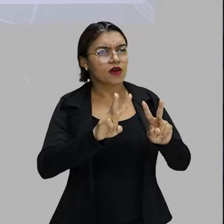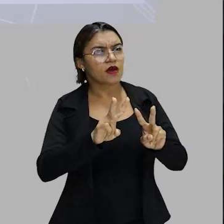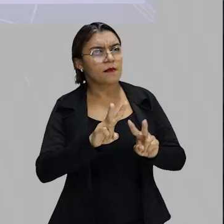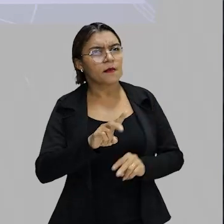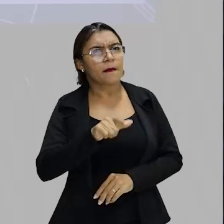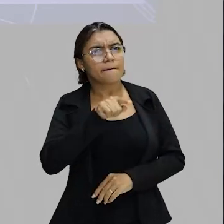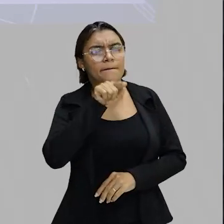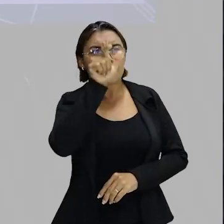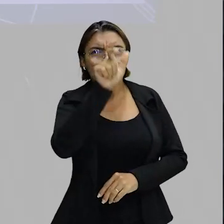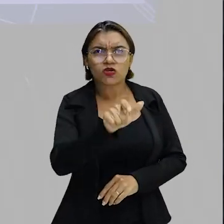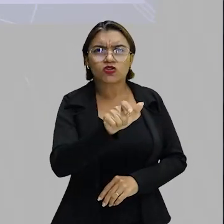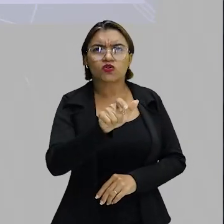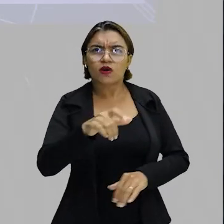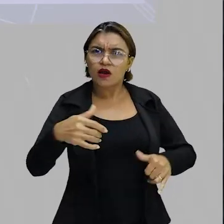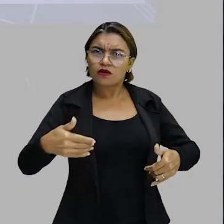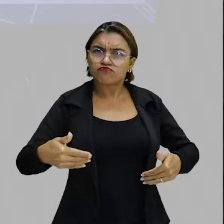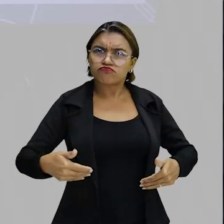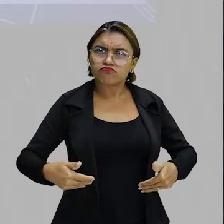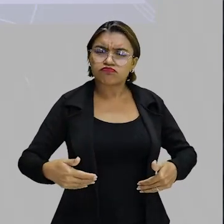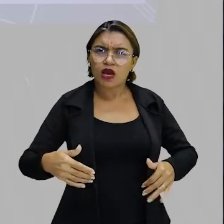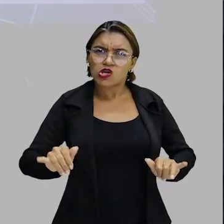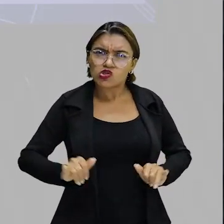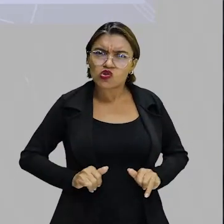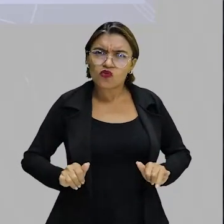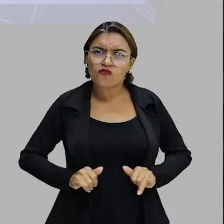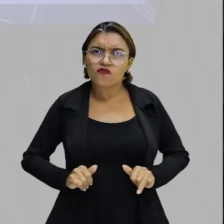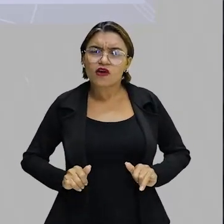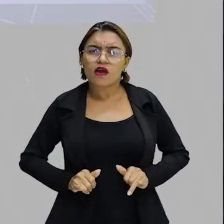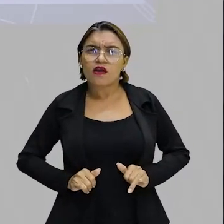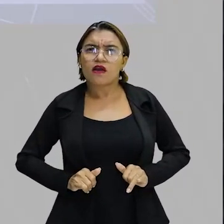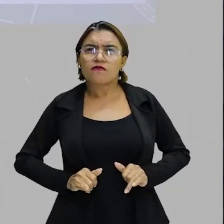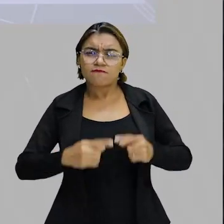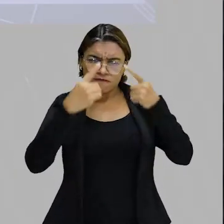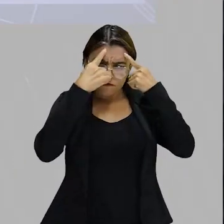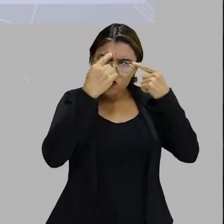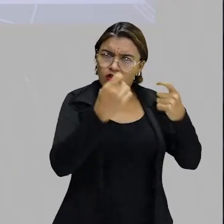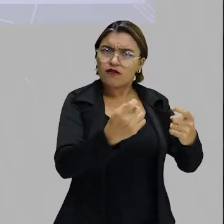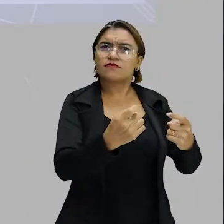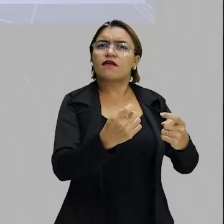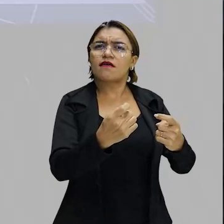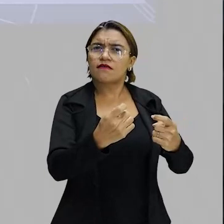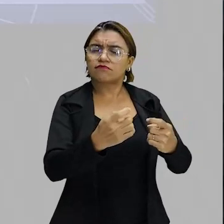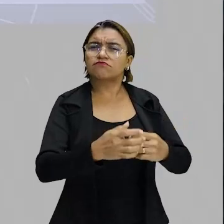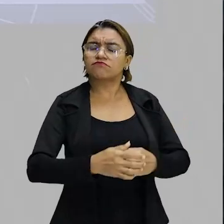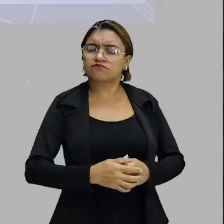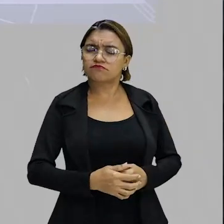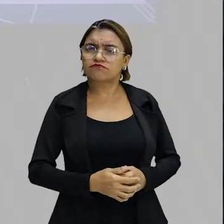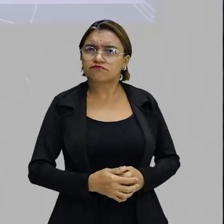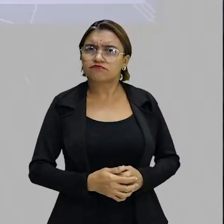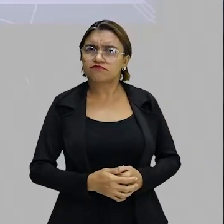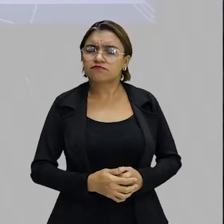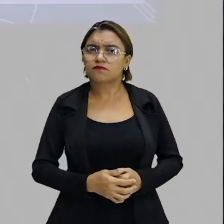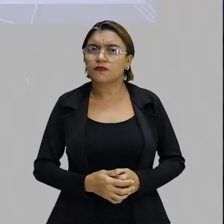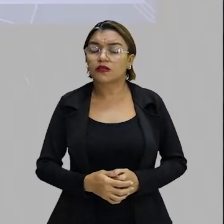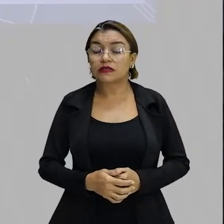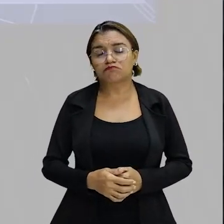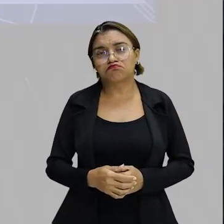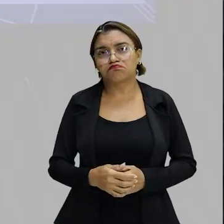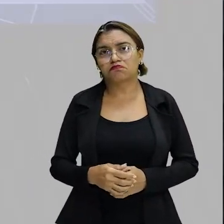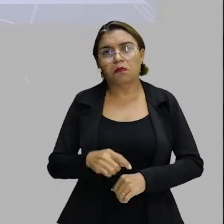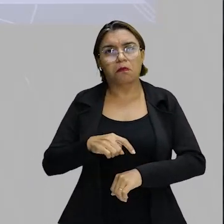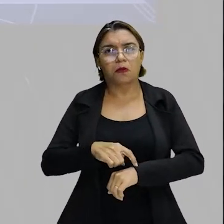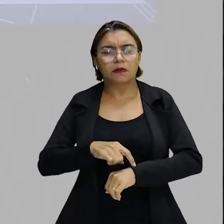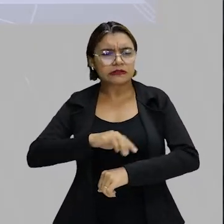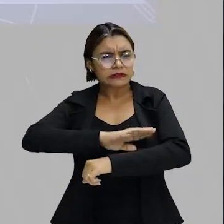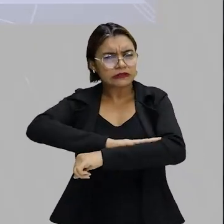ser violentado verbalmente, né? Porque a violência não é só física, ela pode ser psicológica também. Por conta disso,